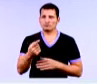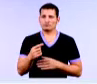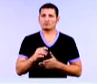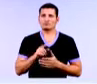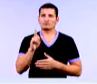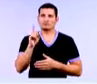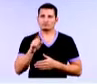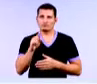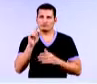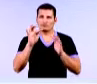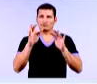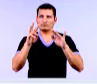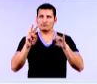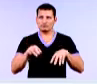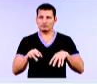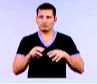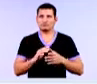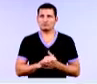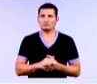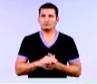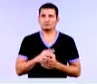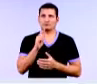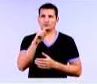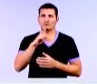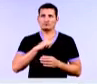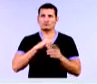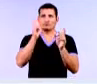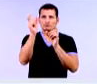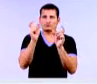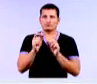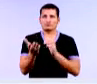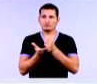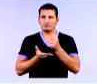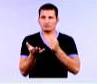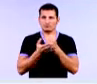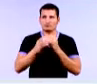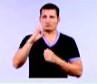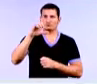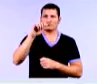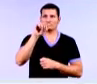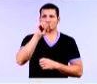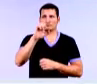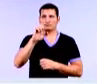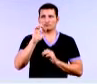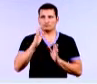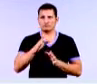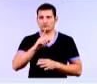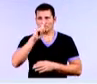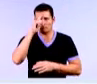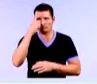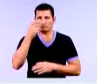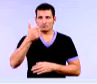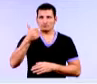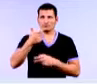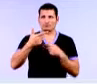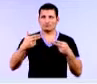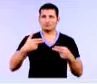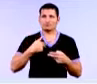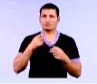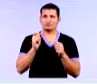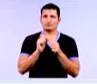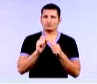mandamos finalizar. Olha aqui, nós temos a estrutura básica da classe já criada, então a primeira coisa que eu vou fazer, gente, eu tenho